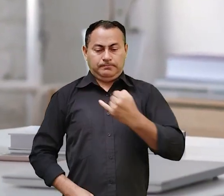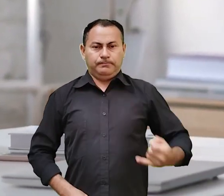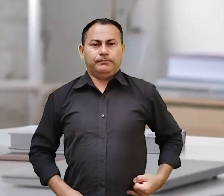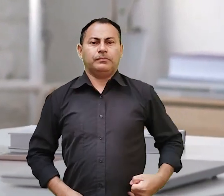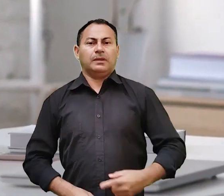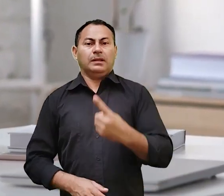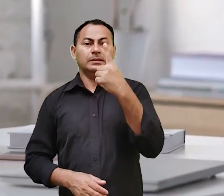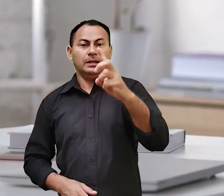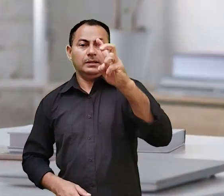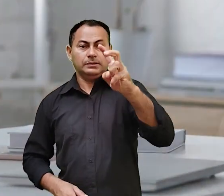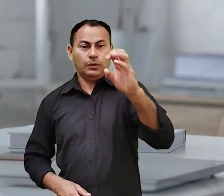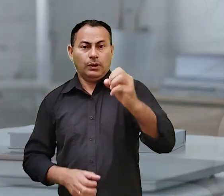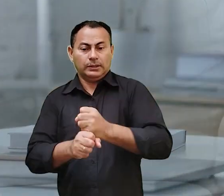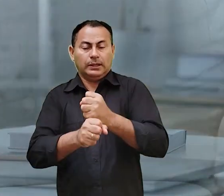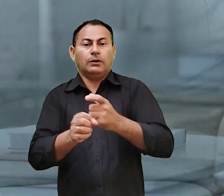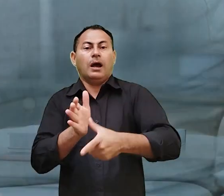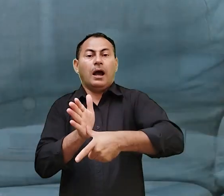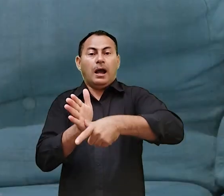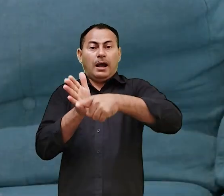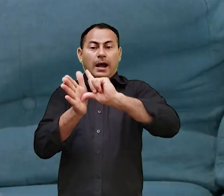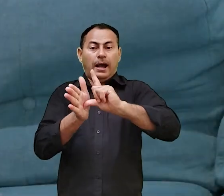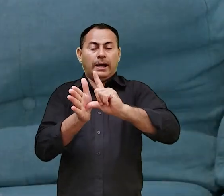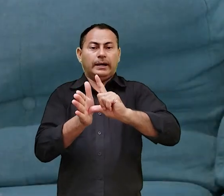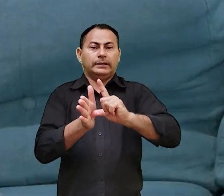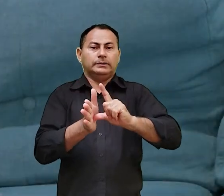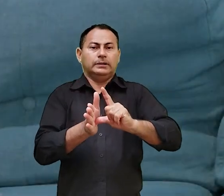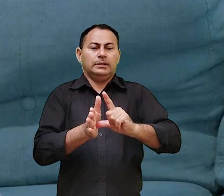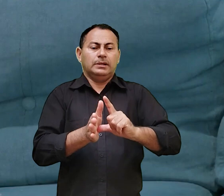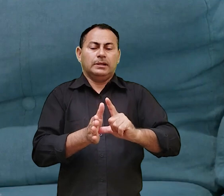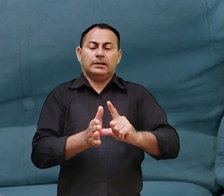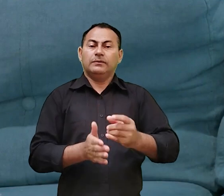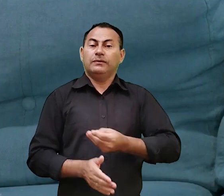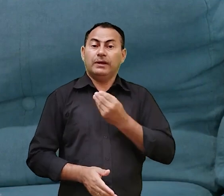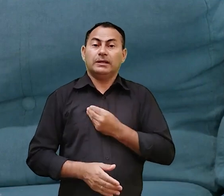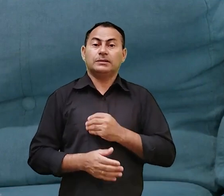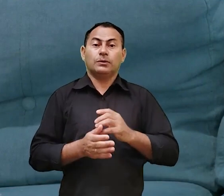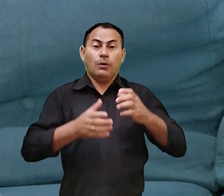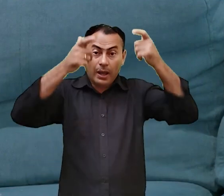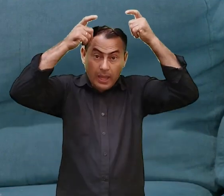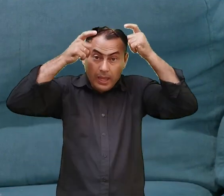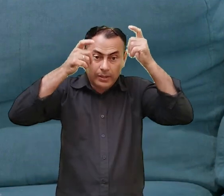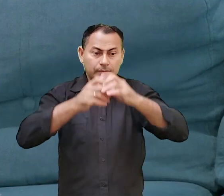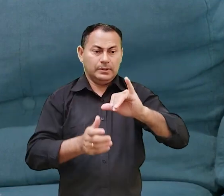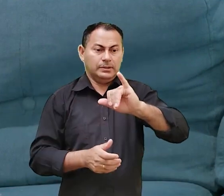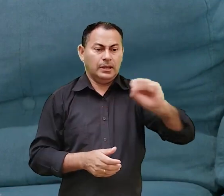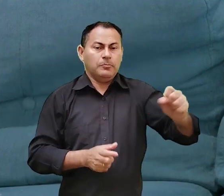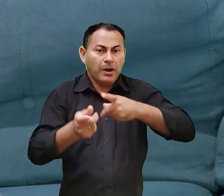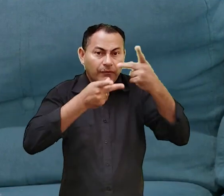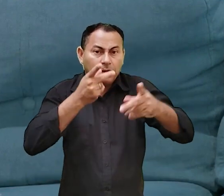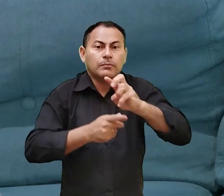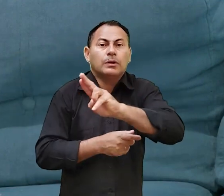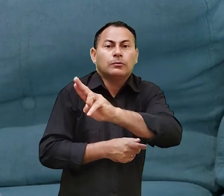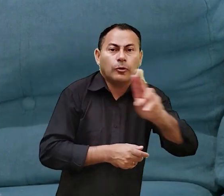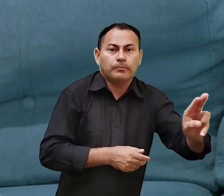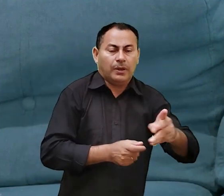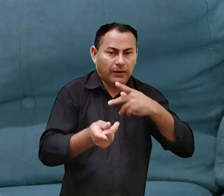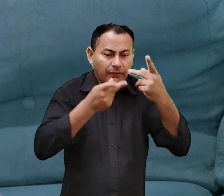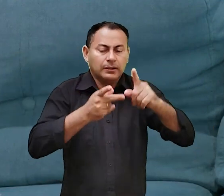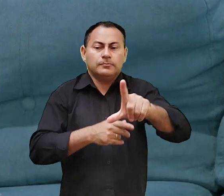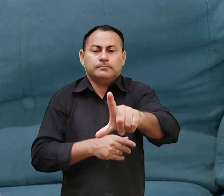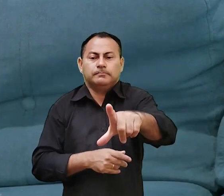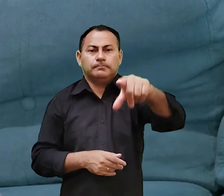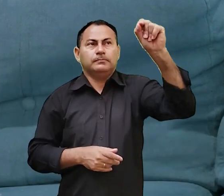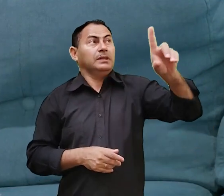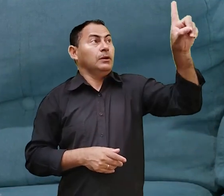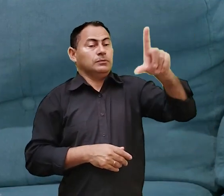imperador 150 anos antes que ele existisse. Isaías o chamou pelo nome e disse que ele